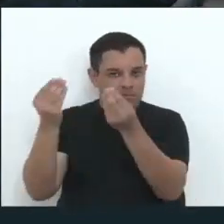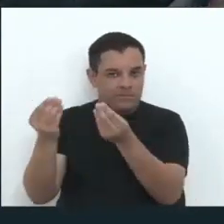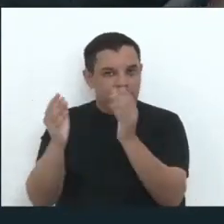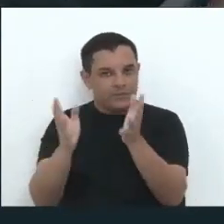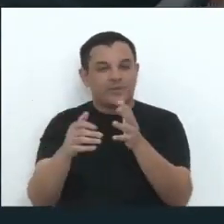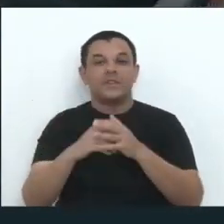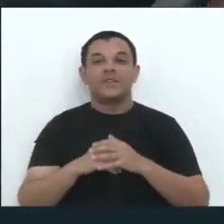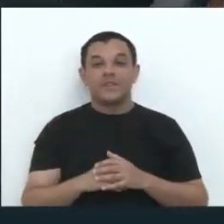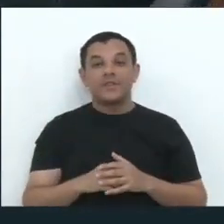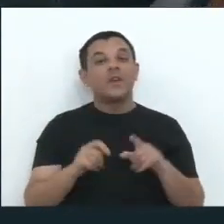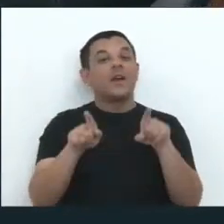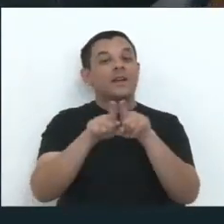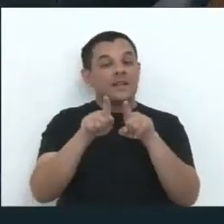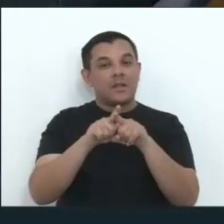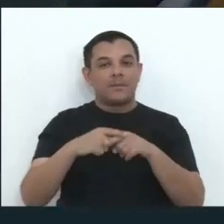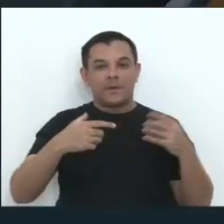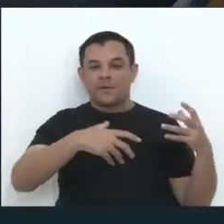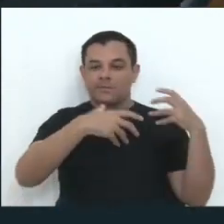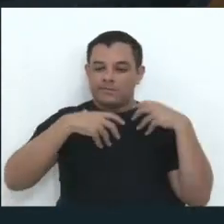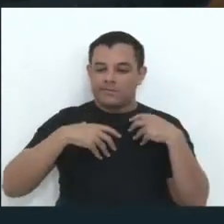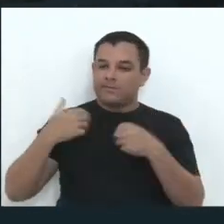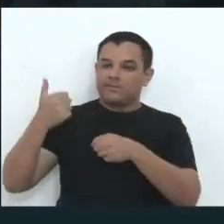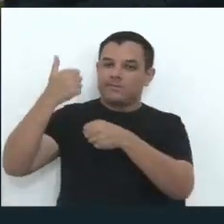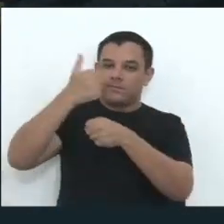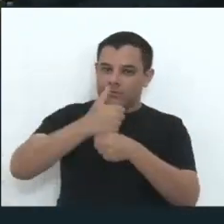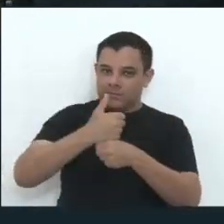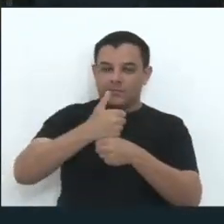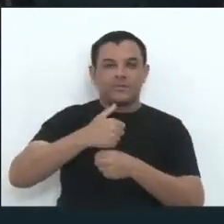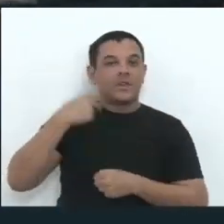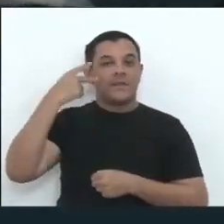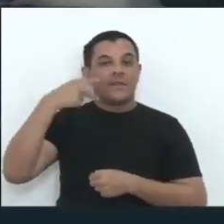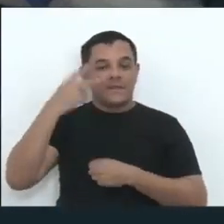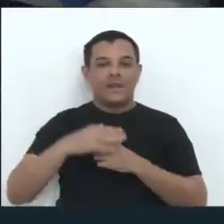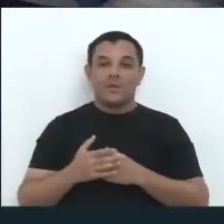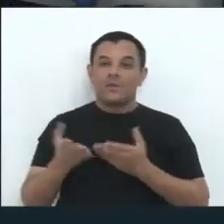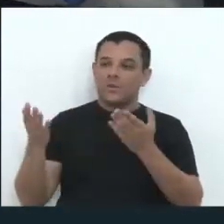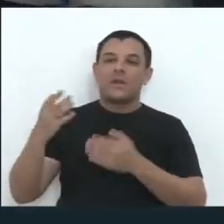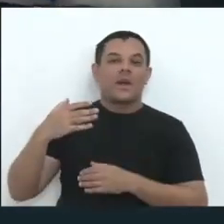como foi empossado no cargo de vereador na sala da presidência,